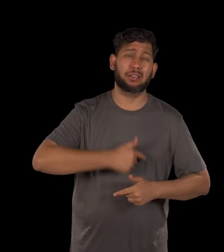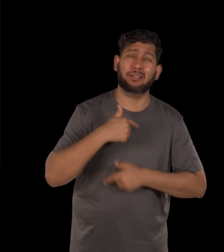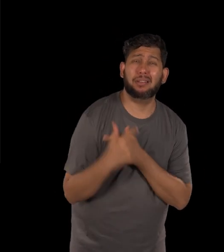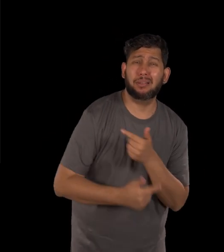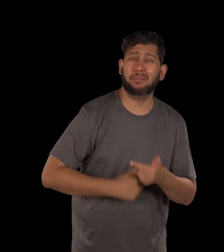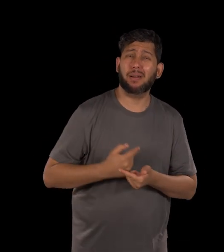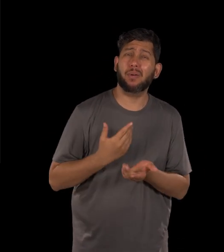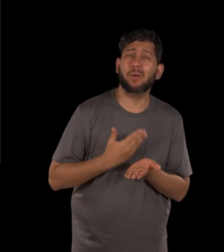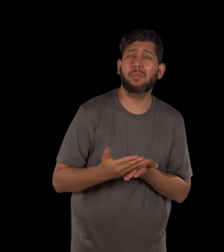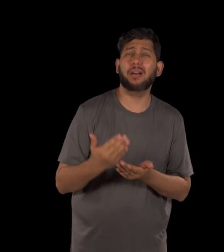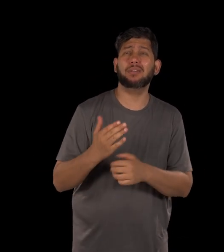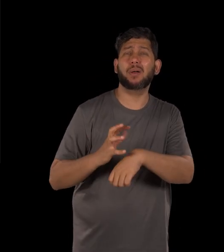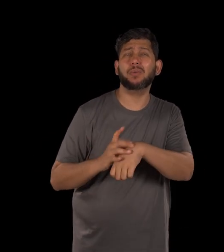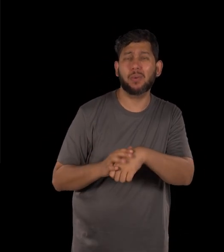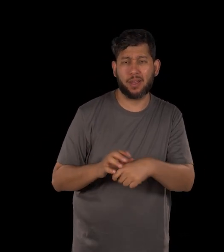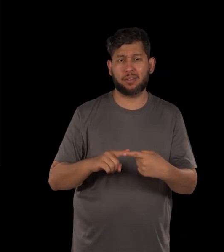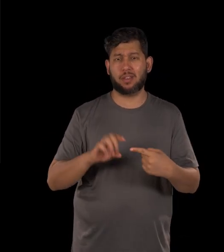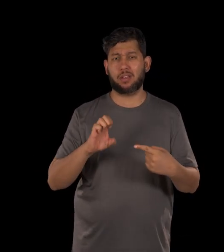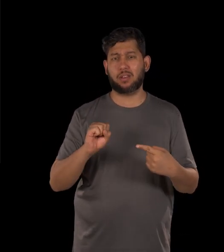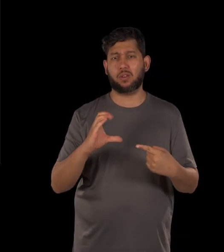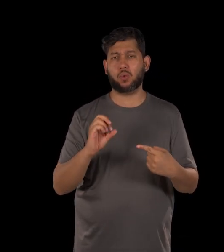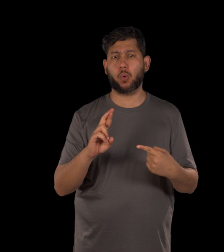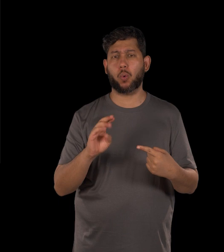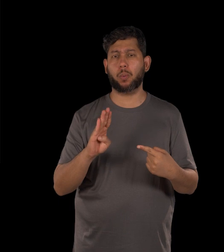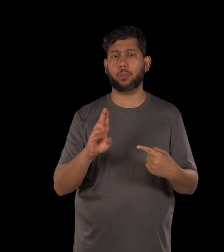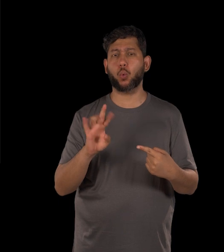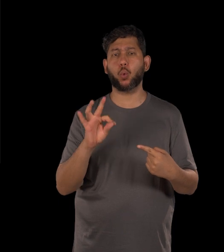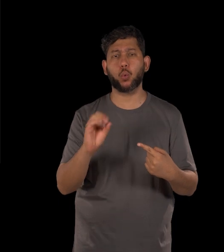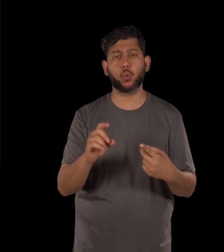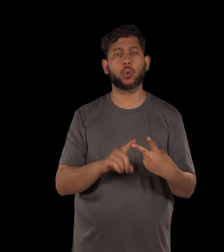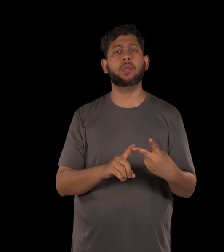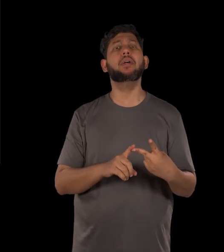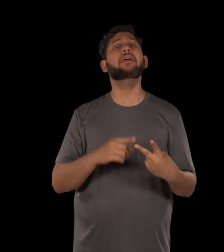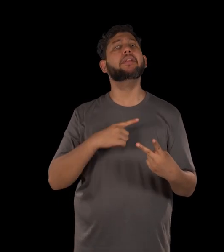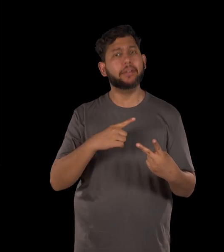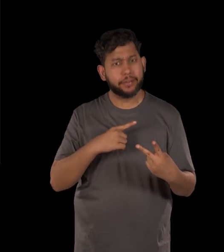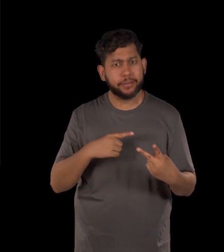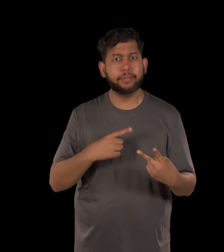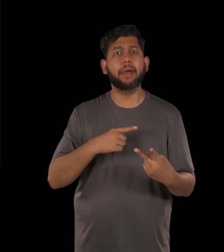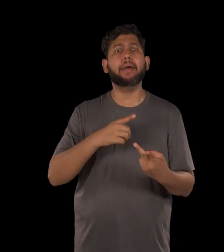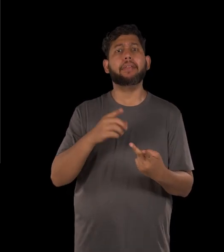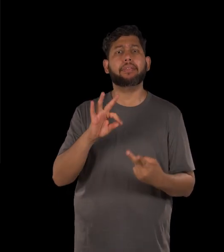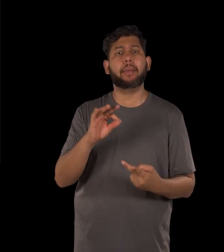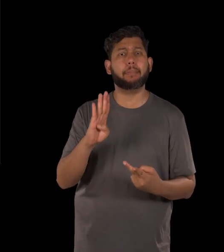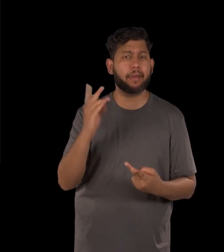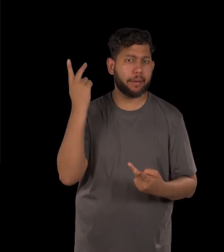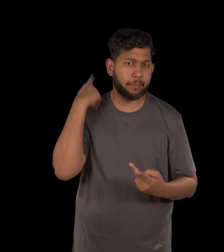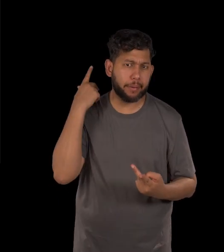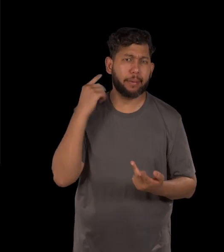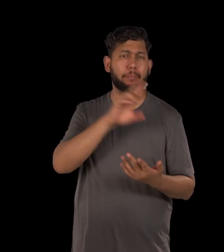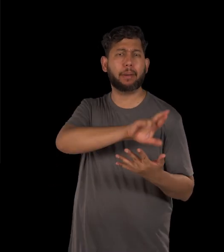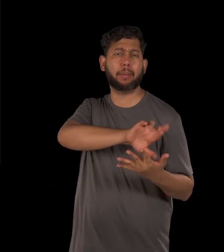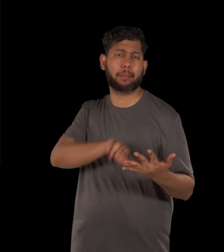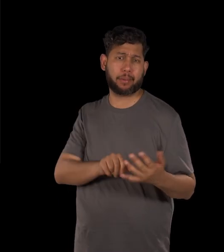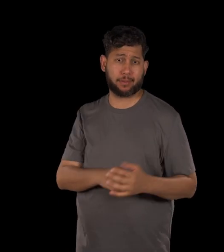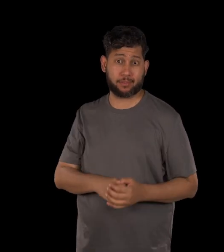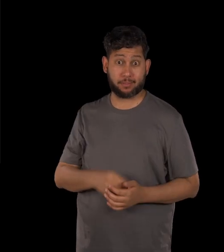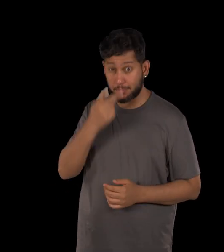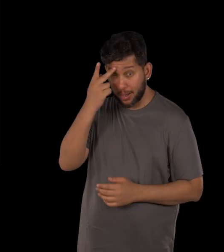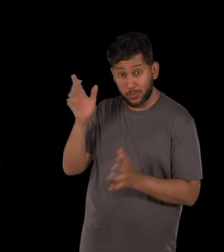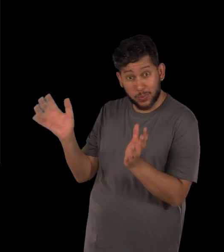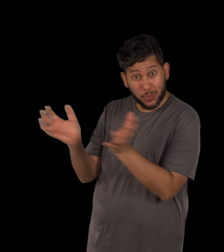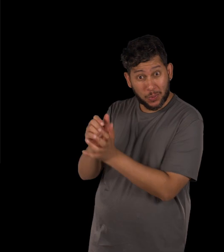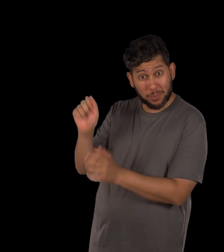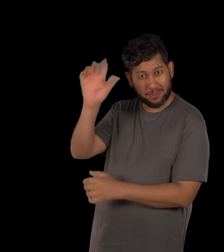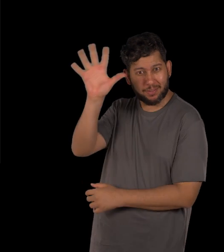desenvolvessem males como escorbuto, tuberculose e crises reumáticas. Apesar disso, o saber africano em relação